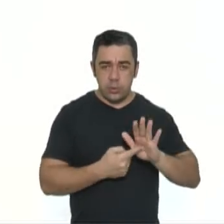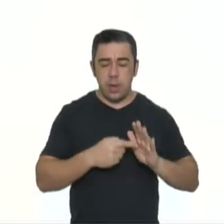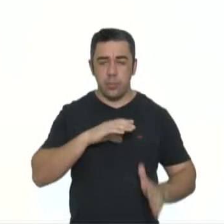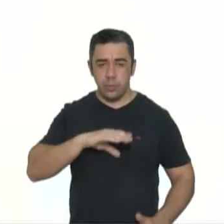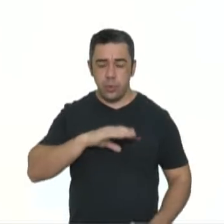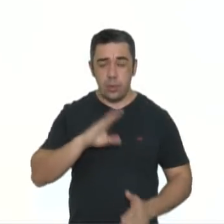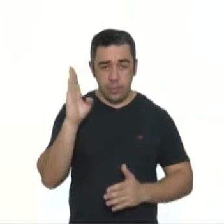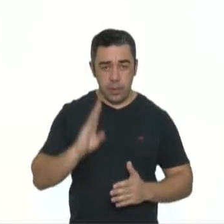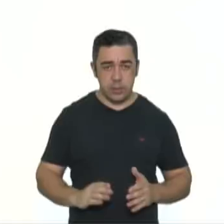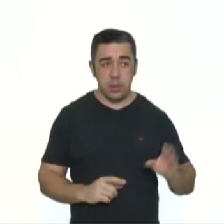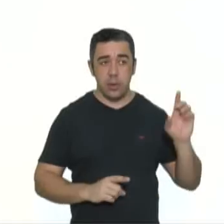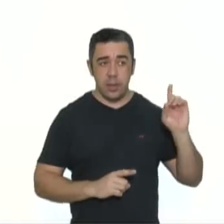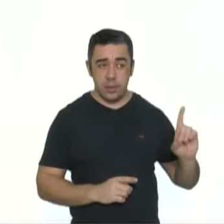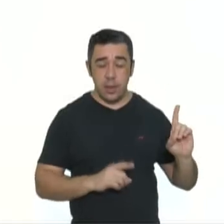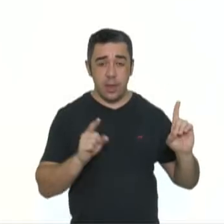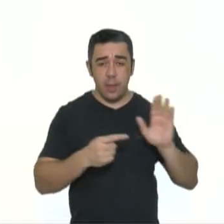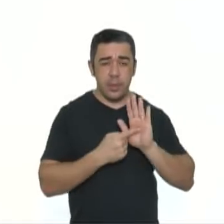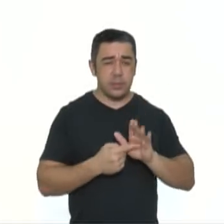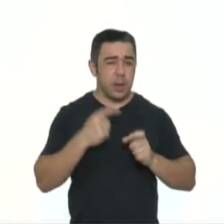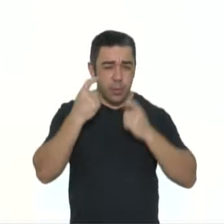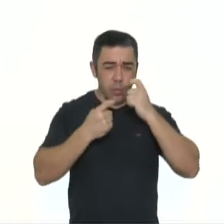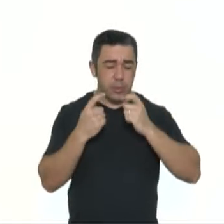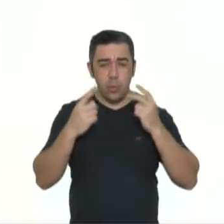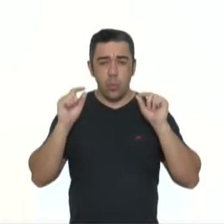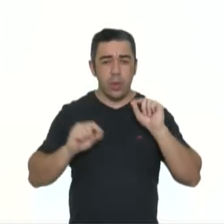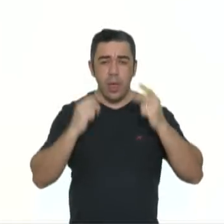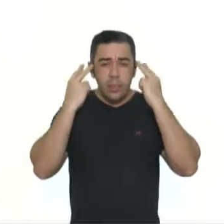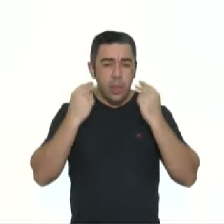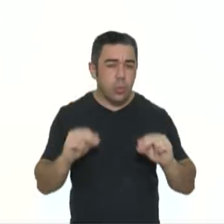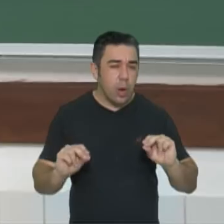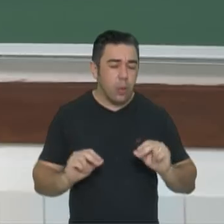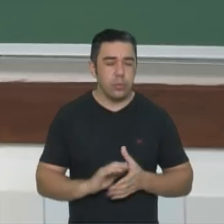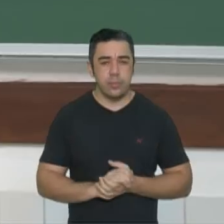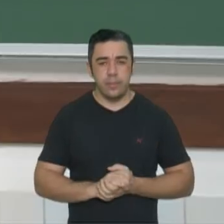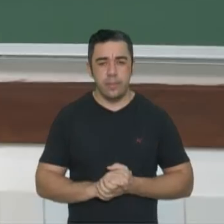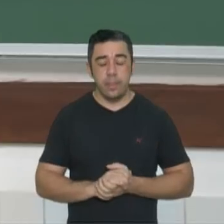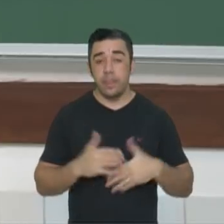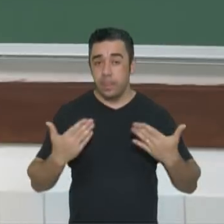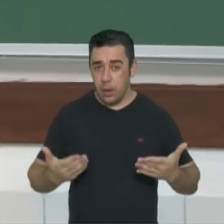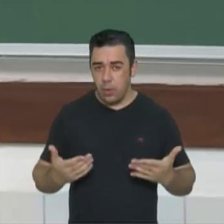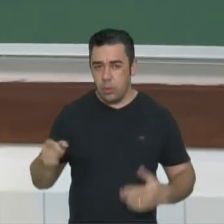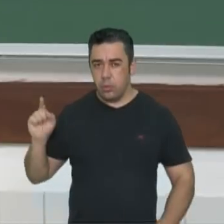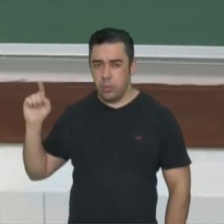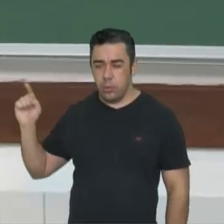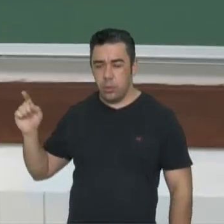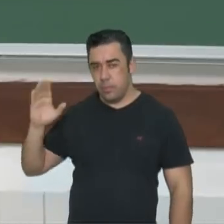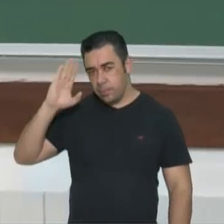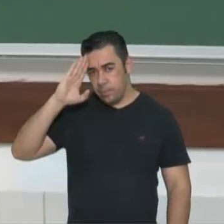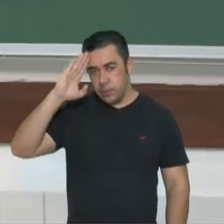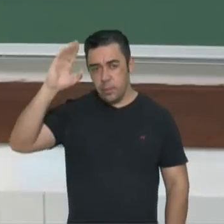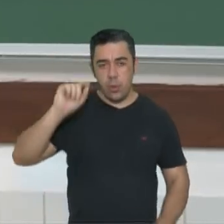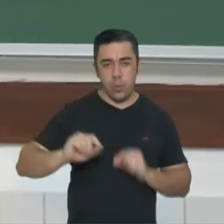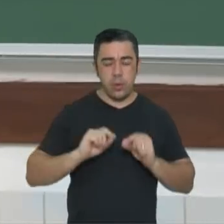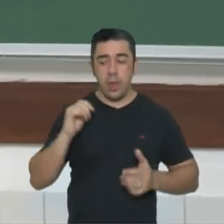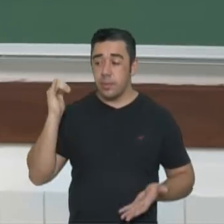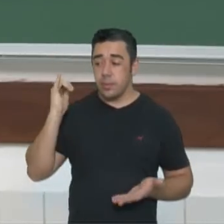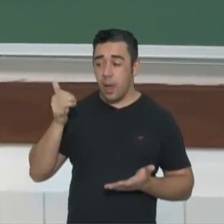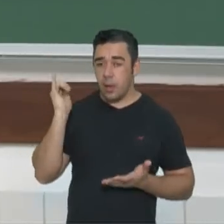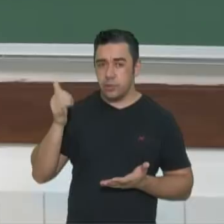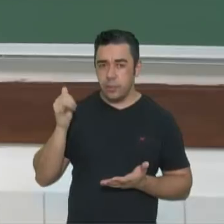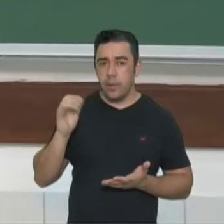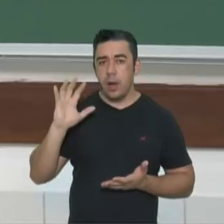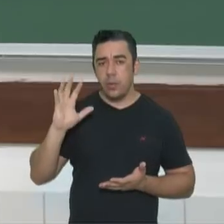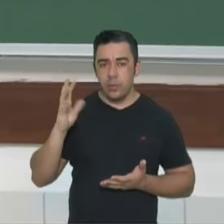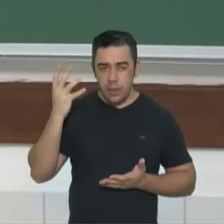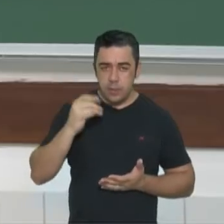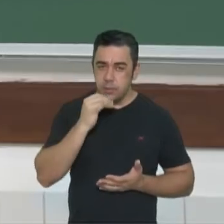E D, para apresentar a preocupação com a naturalidade, ok? Então, meus amigos, ó, principalmente nos textos narrativos, né, é muito